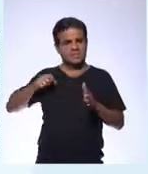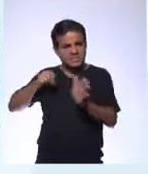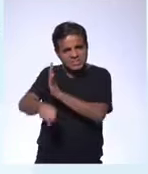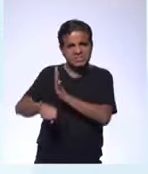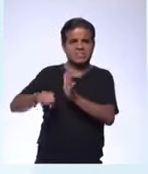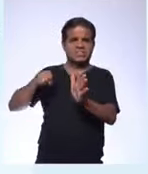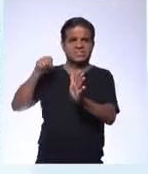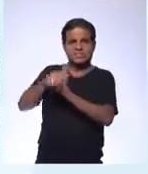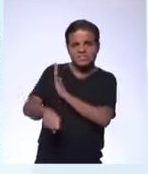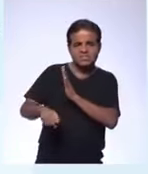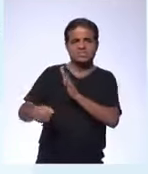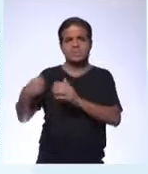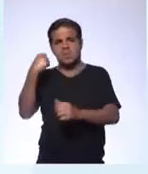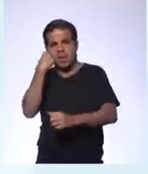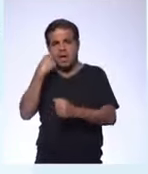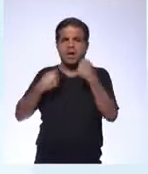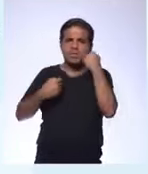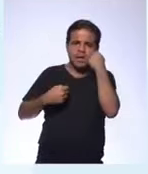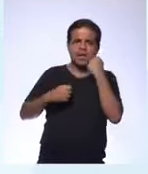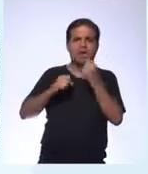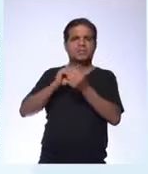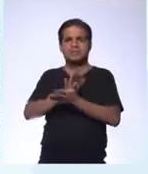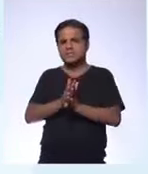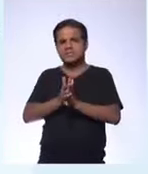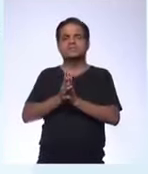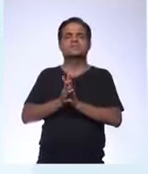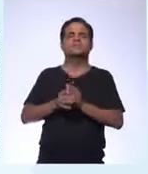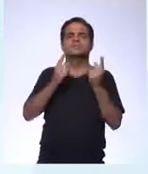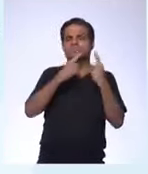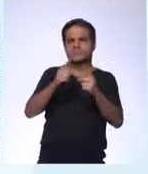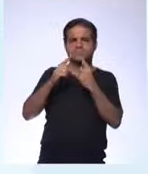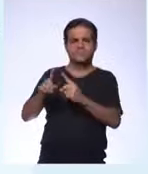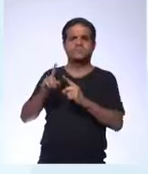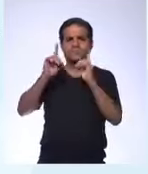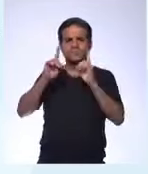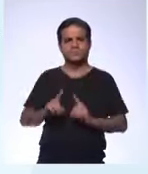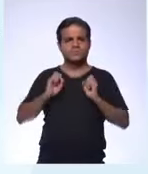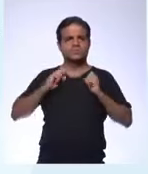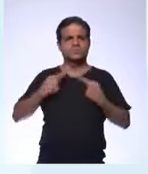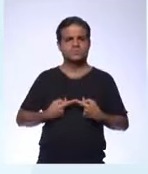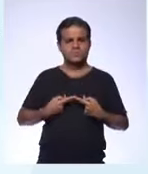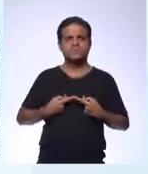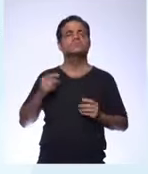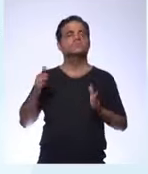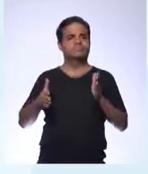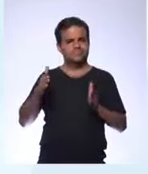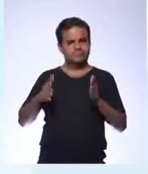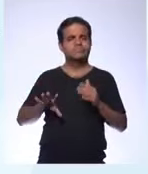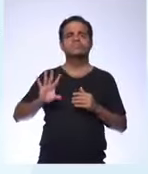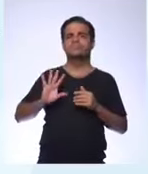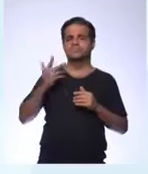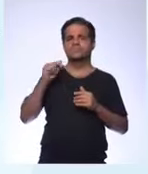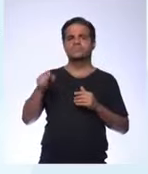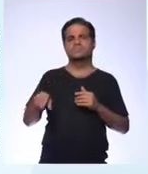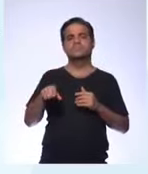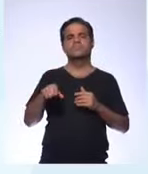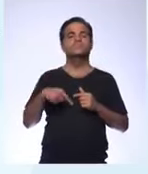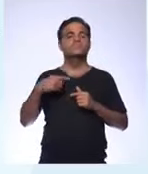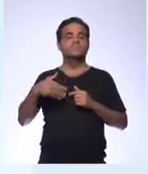torturas e todos aqueles atentados contra os direitos humanos que ocorreram durante o período. E,